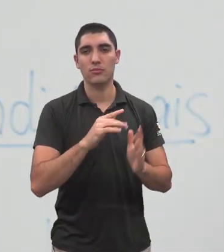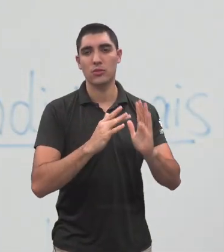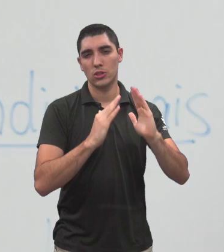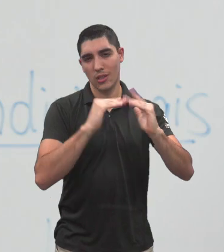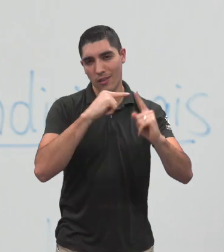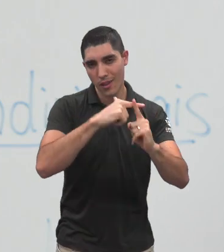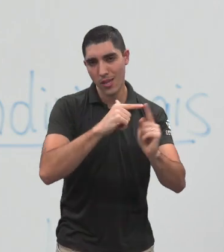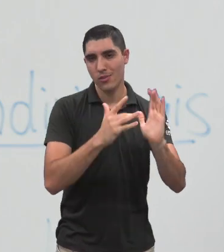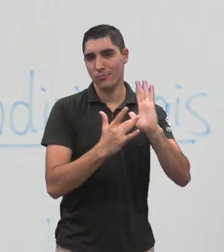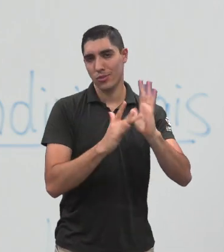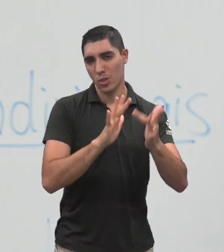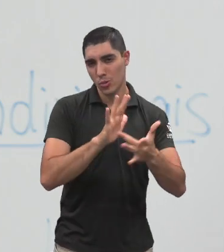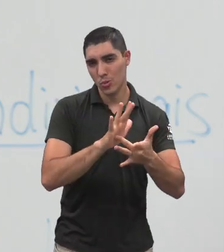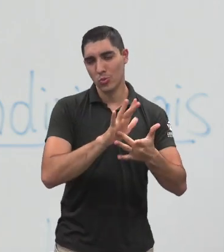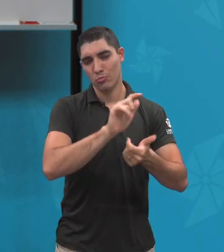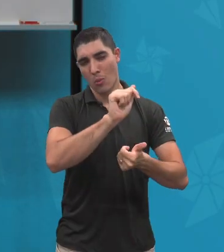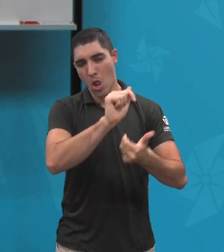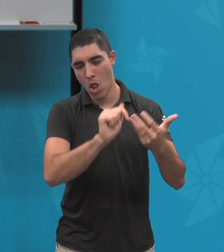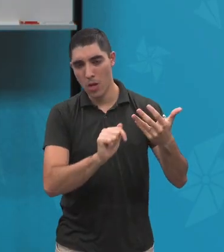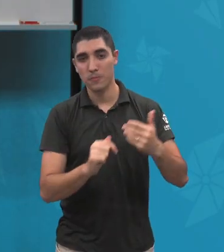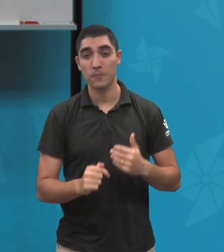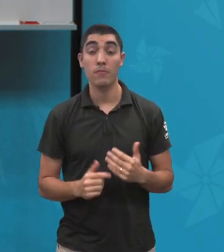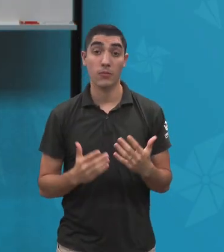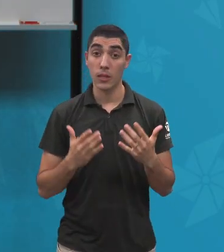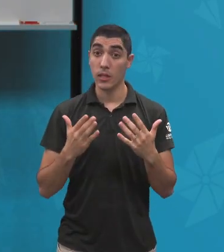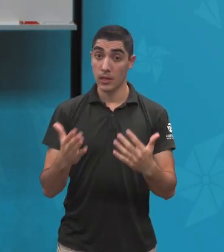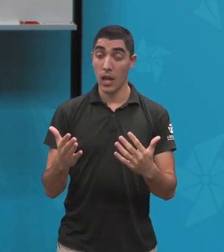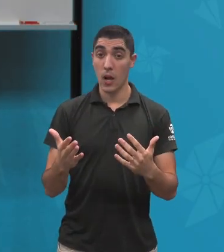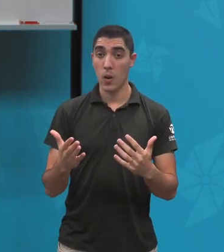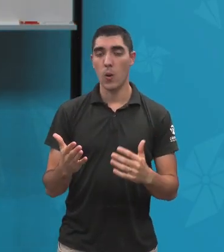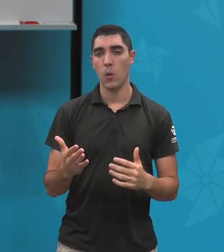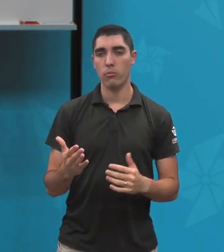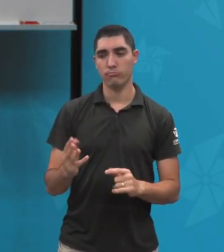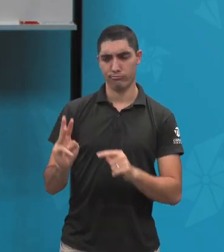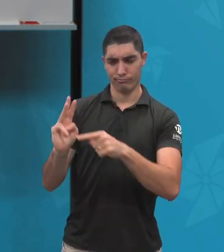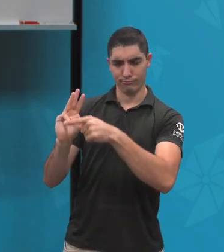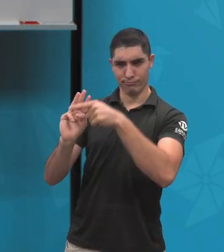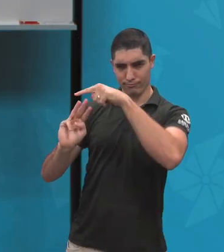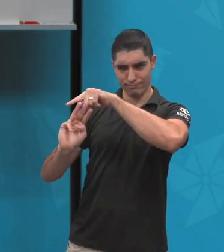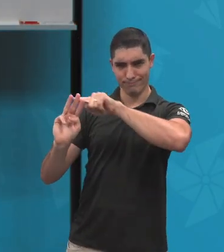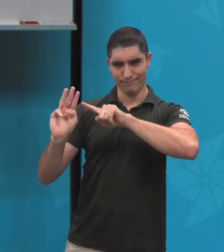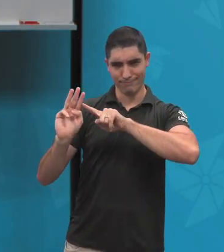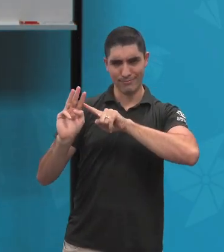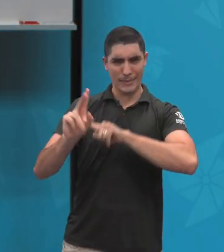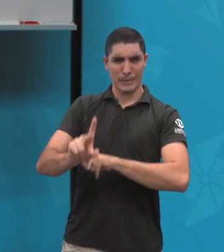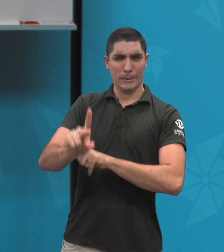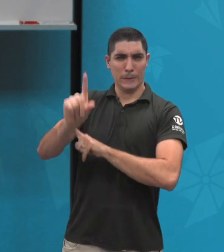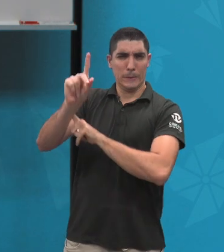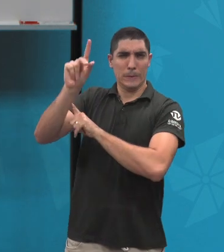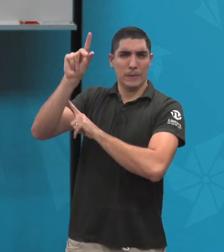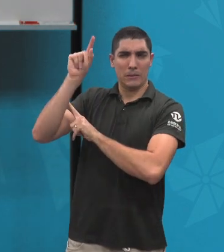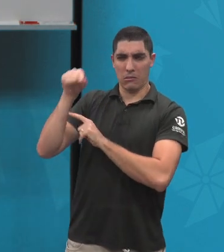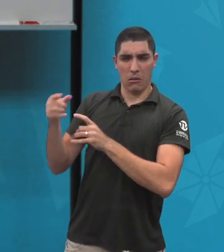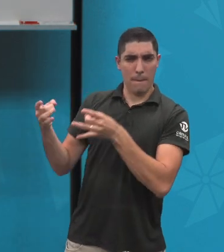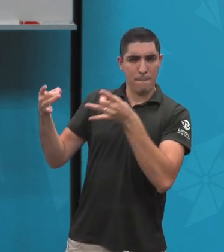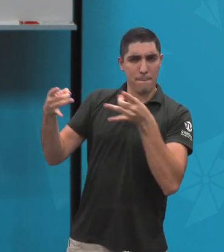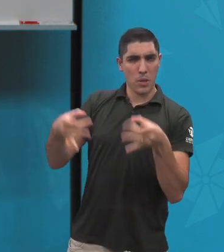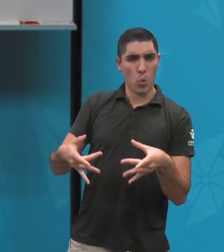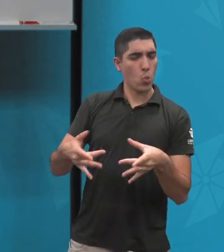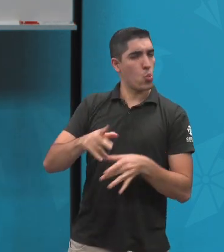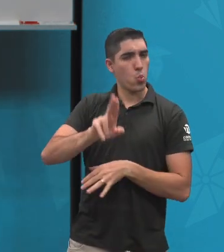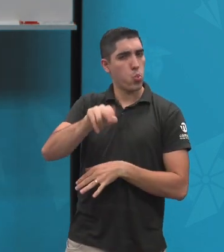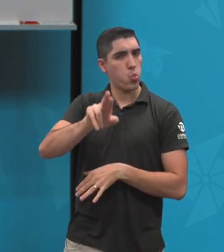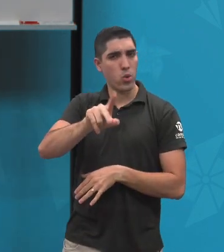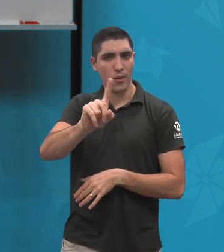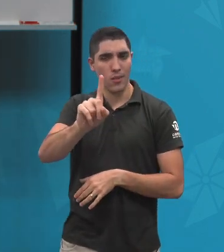do cristianismo. Então, nesse sentido, esses pensadores antigos nunca nos abandonaram.